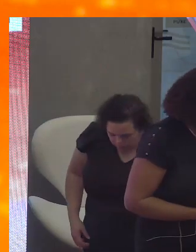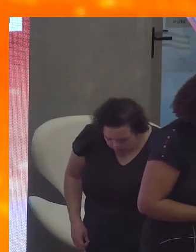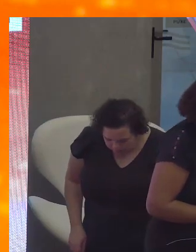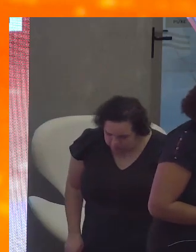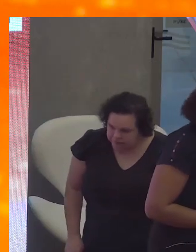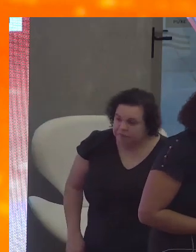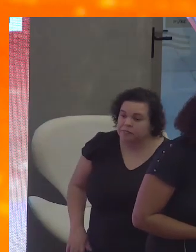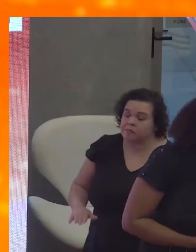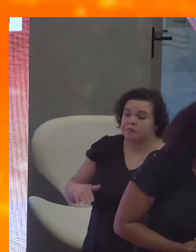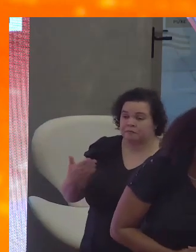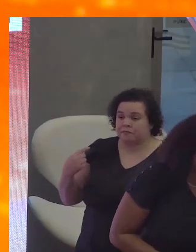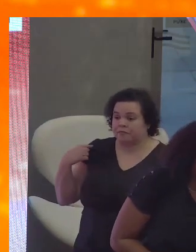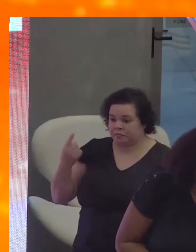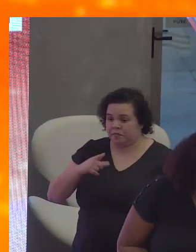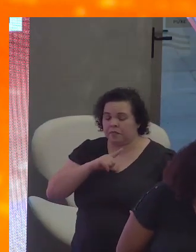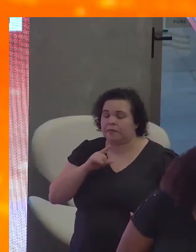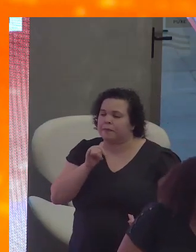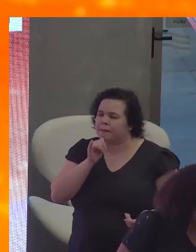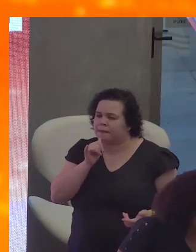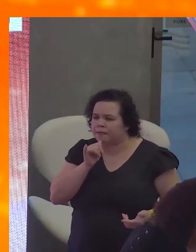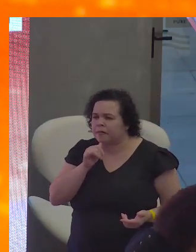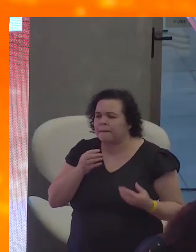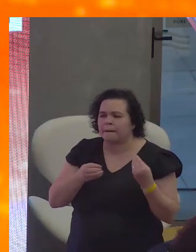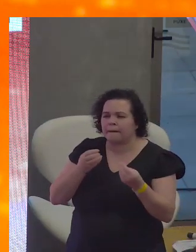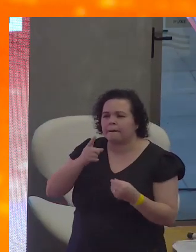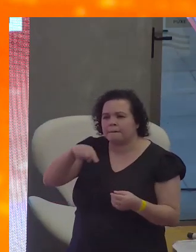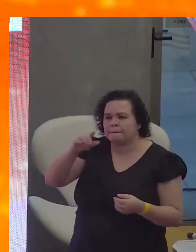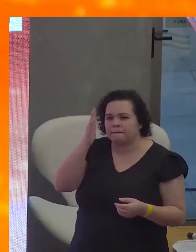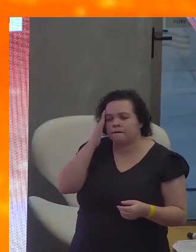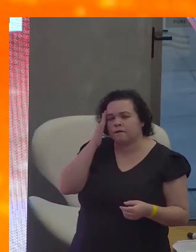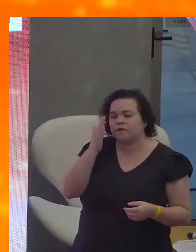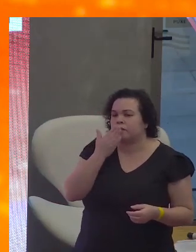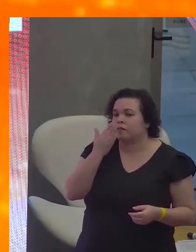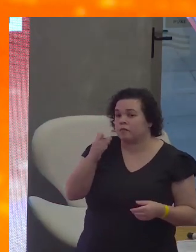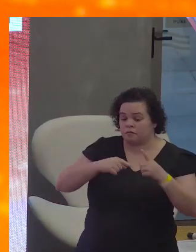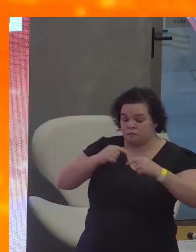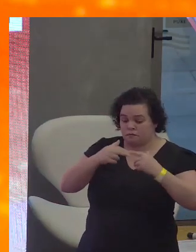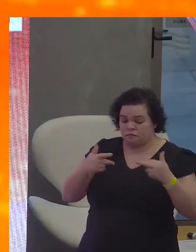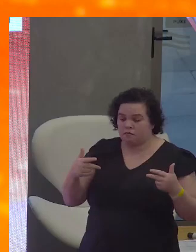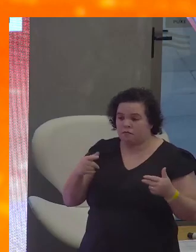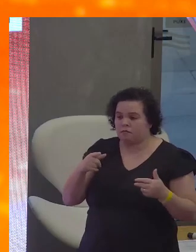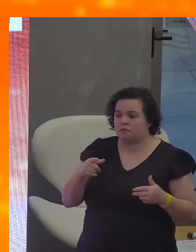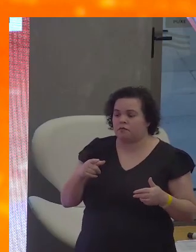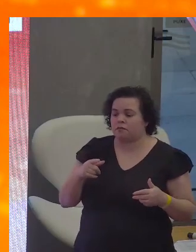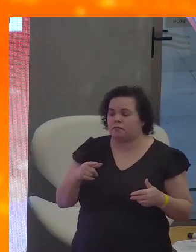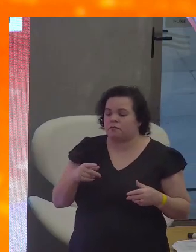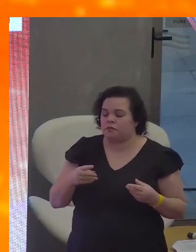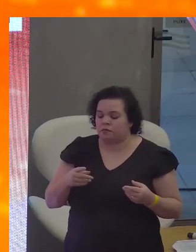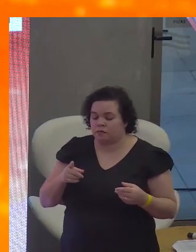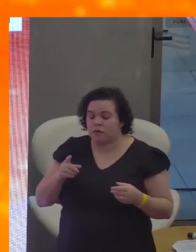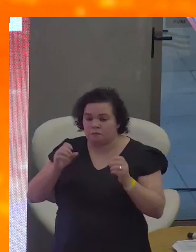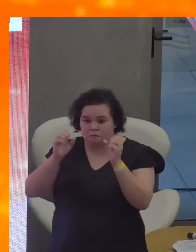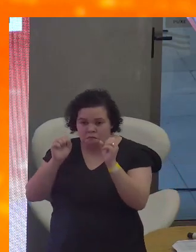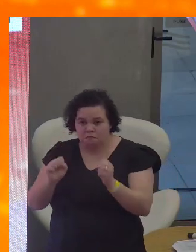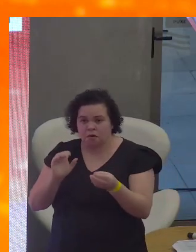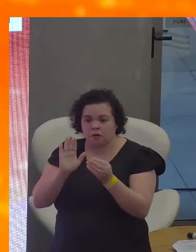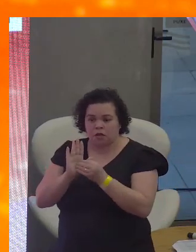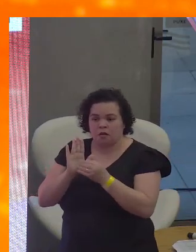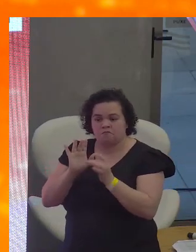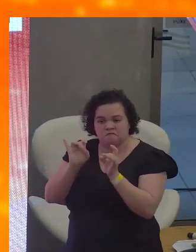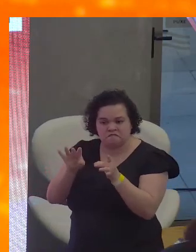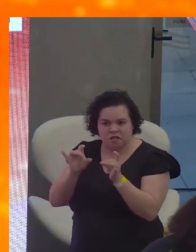E aí, o que a gente tem, por exemplo? De que forma você sabe que tipo de produto você pode colocar no mercado?